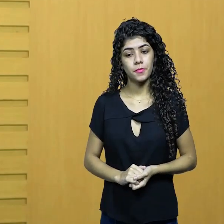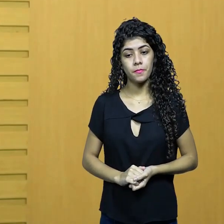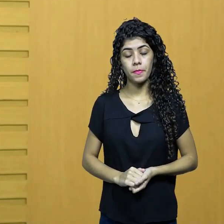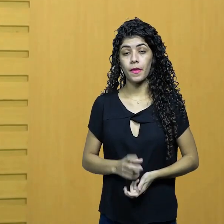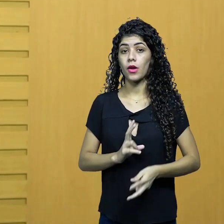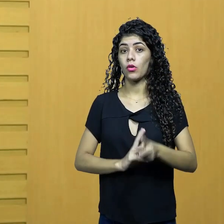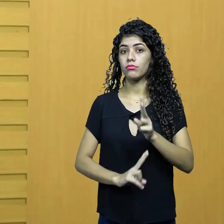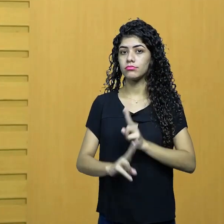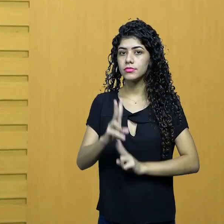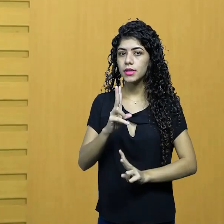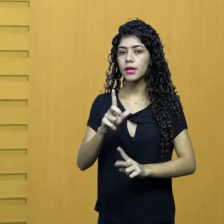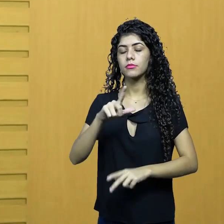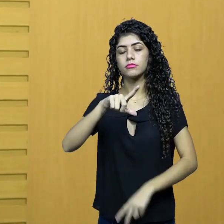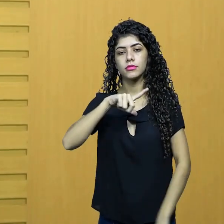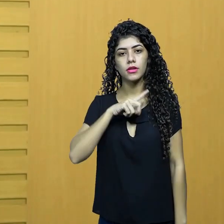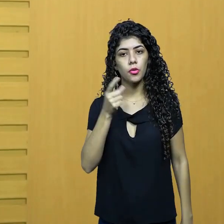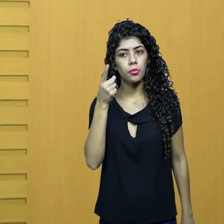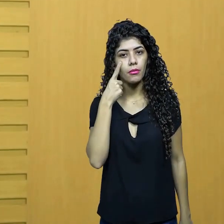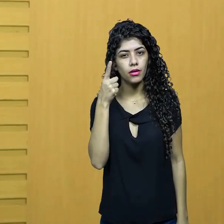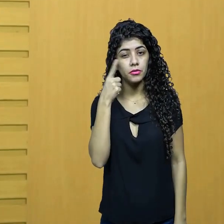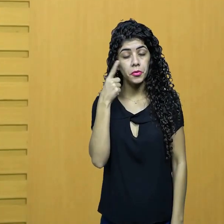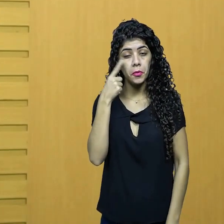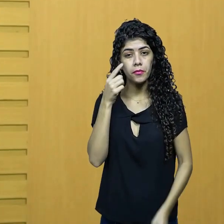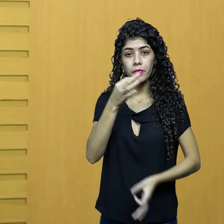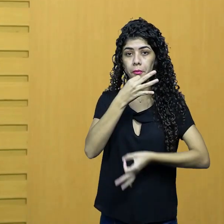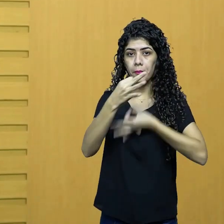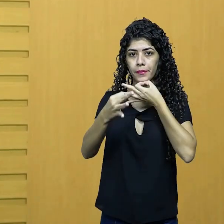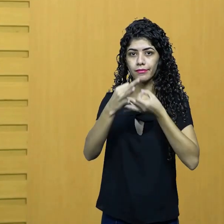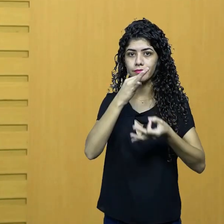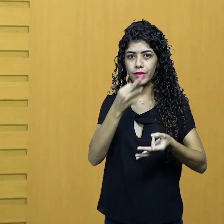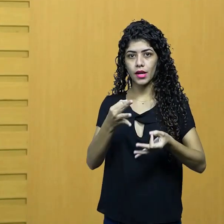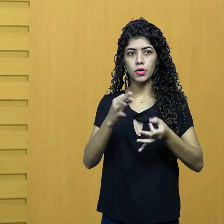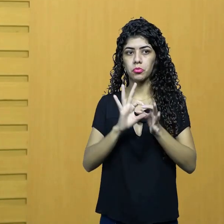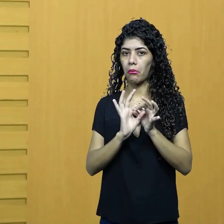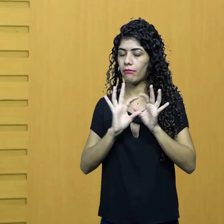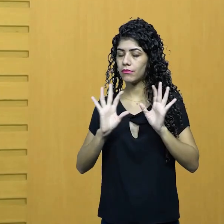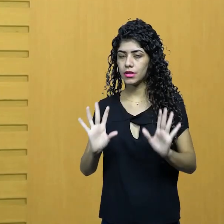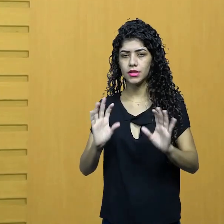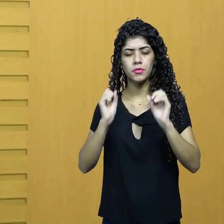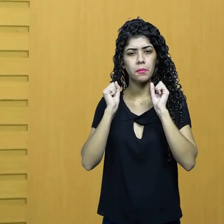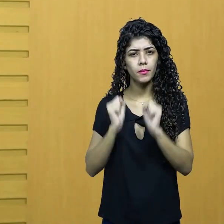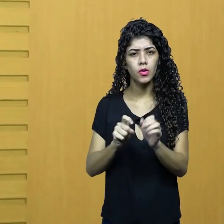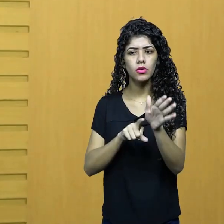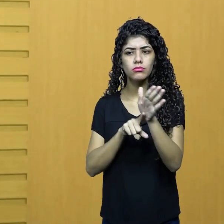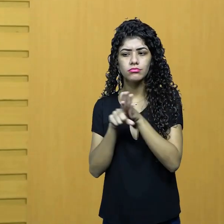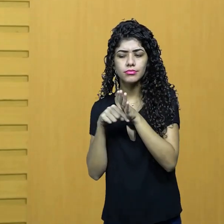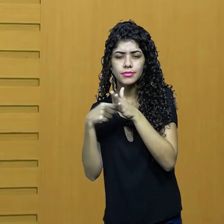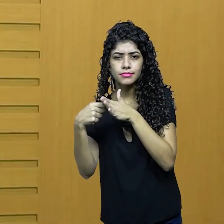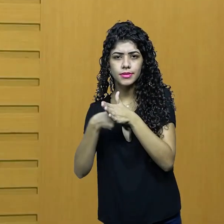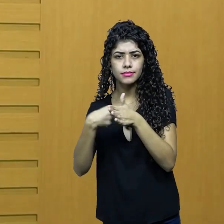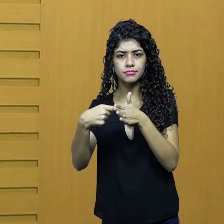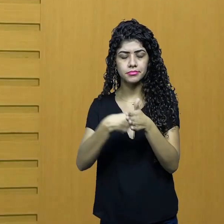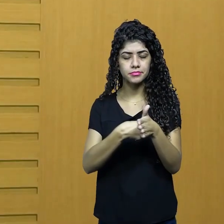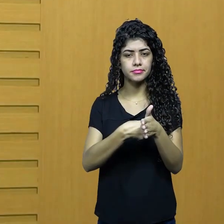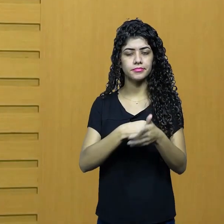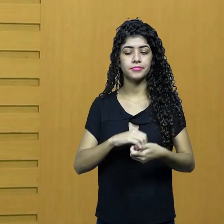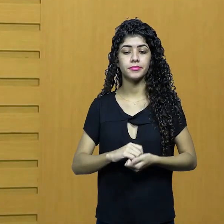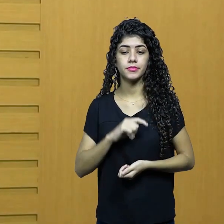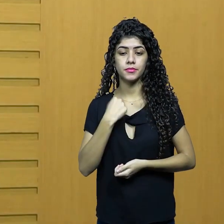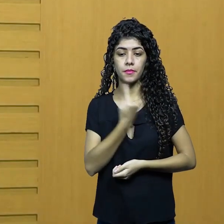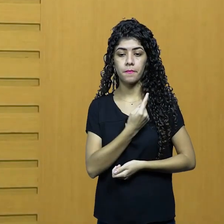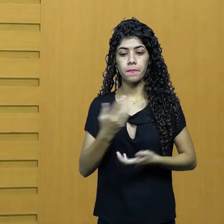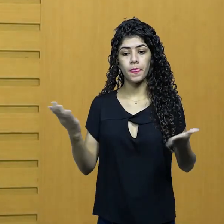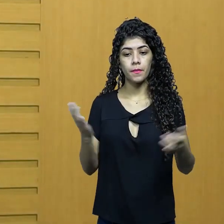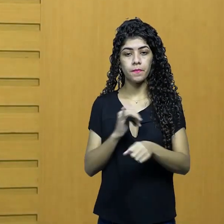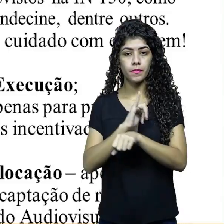Como sempre, caso tenha alguma dúvida ou comentário, estamos disponíveis no fórum ou por e-mail. Elementos